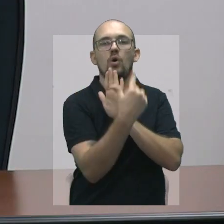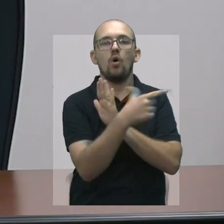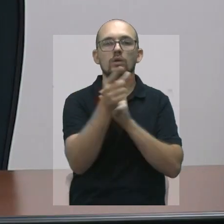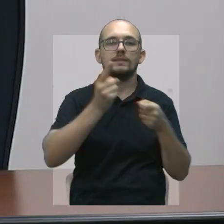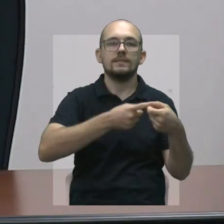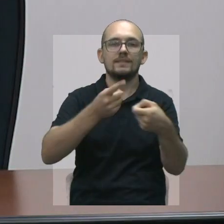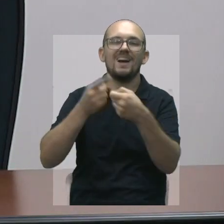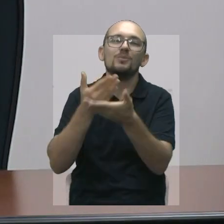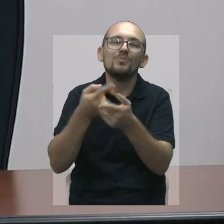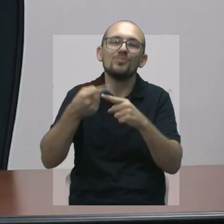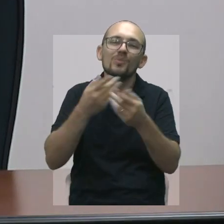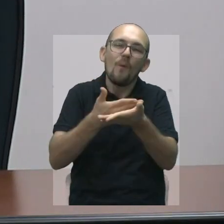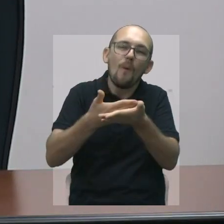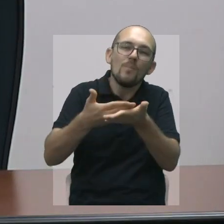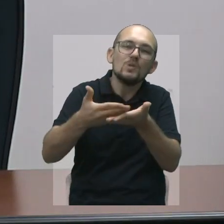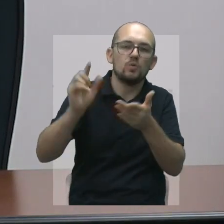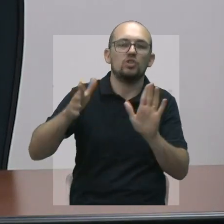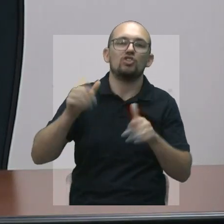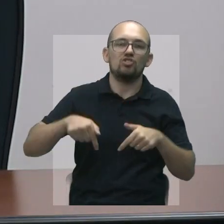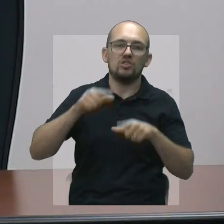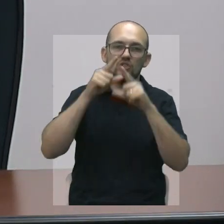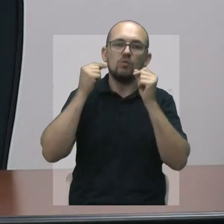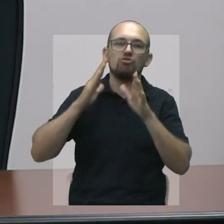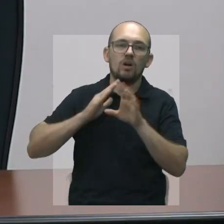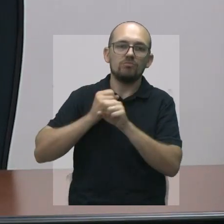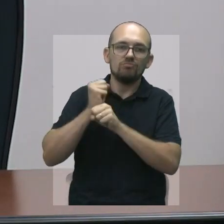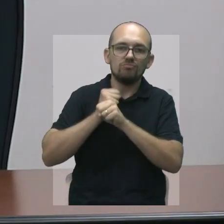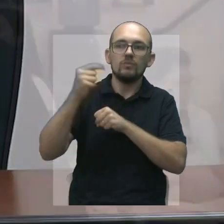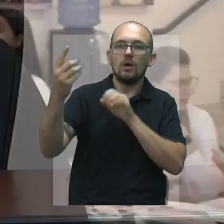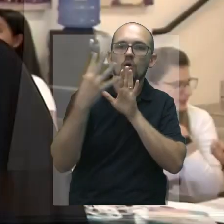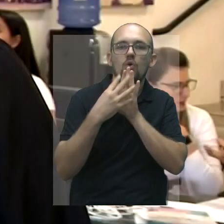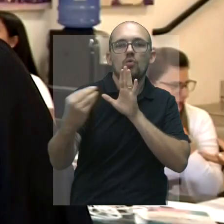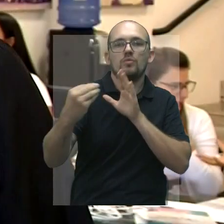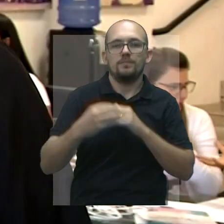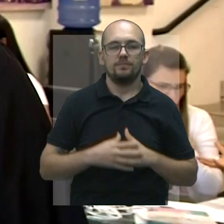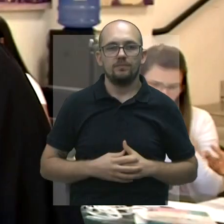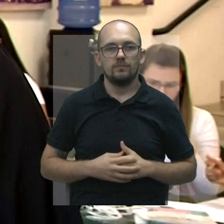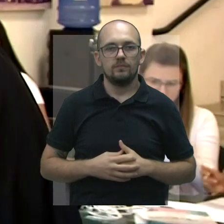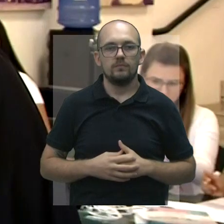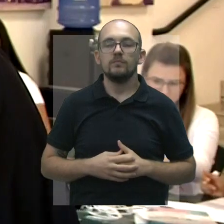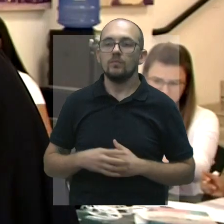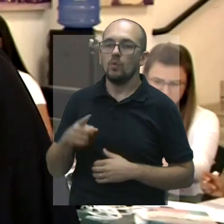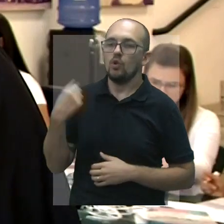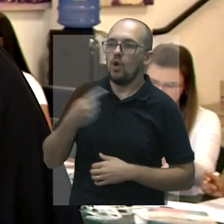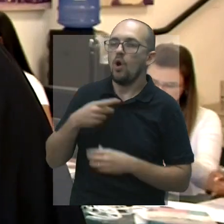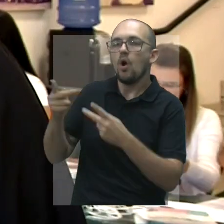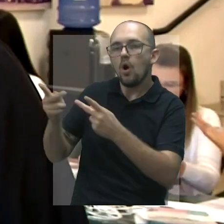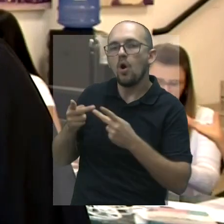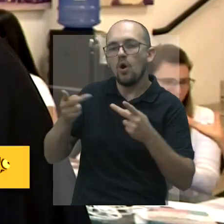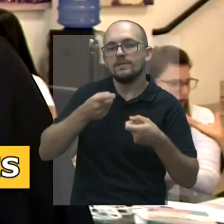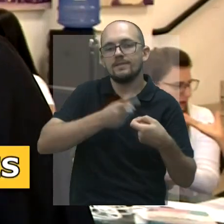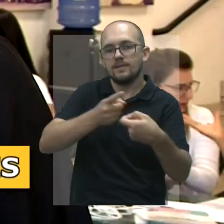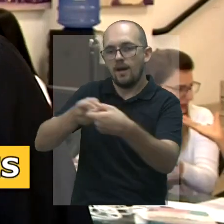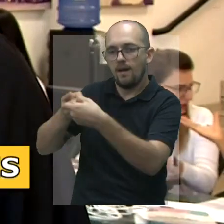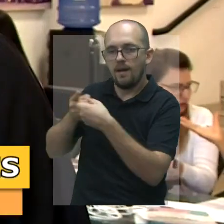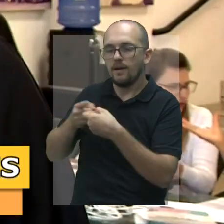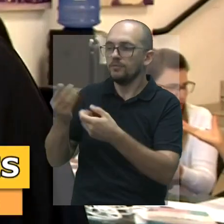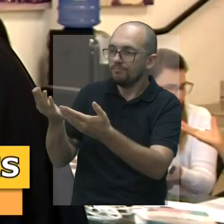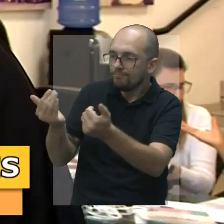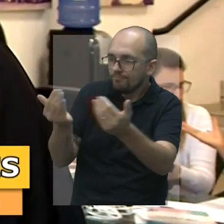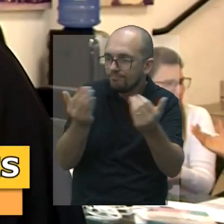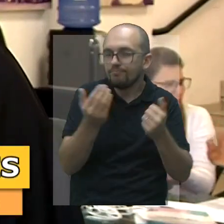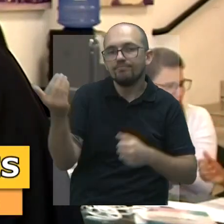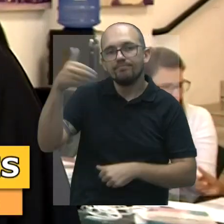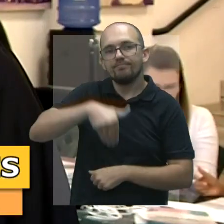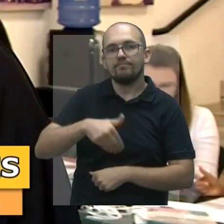estão começando a implementar suas próprias redes de atendimento. Convidamos os municípios próximos a Jaú, para poder falar